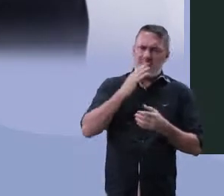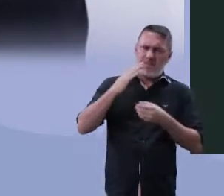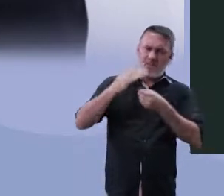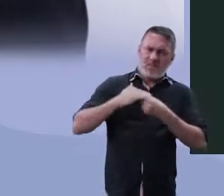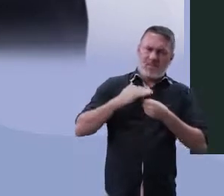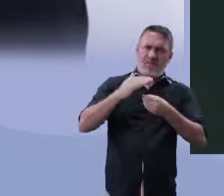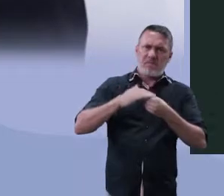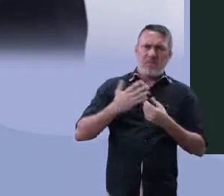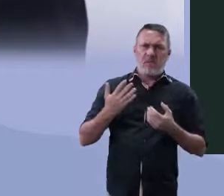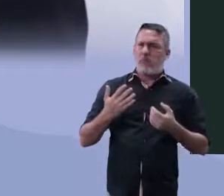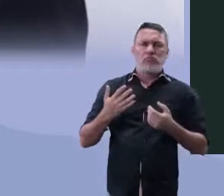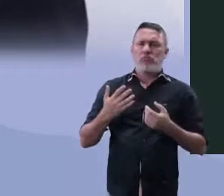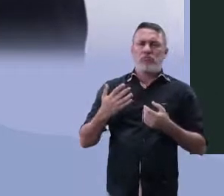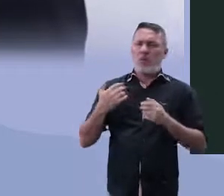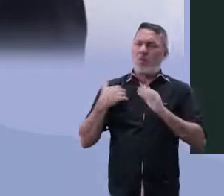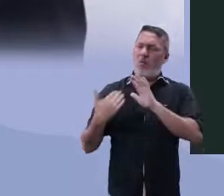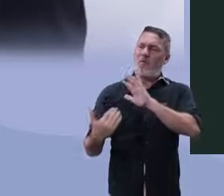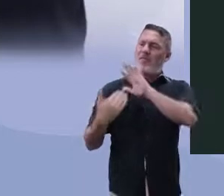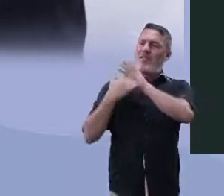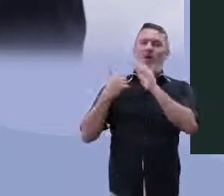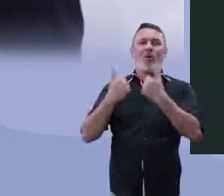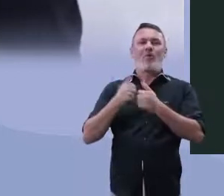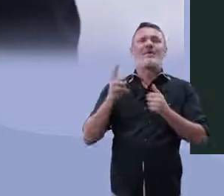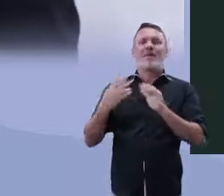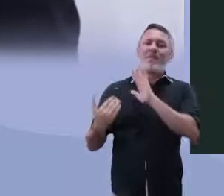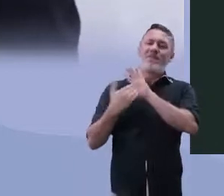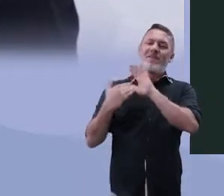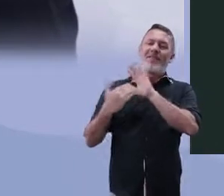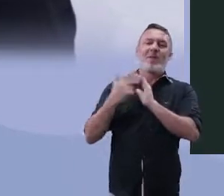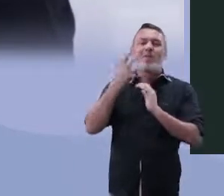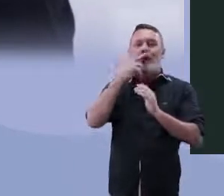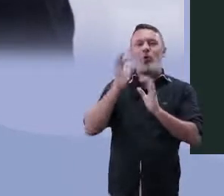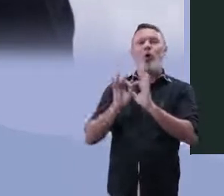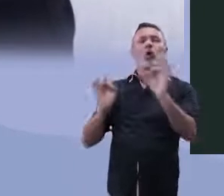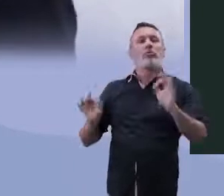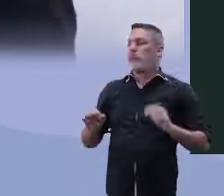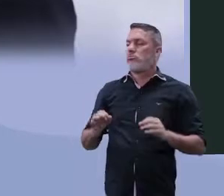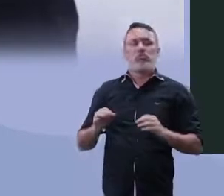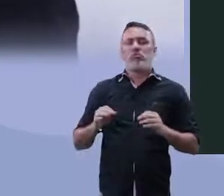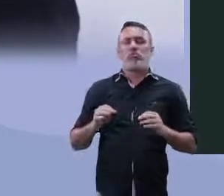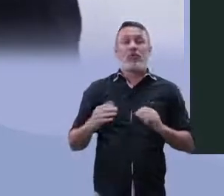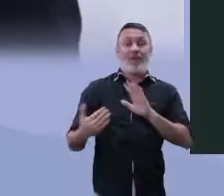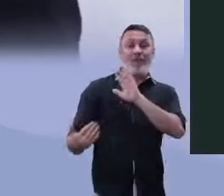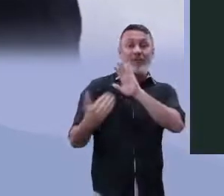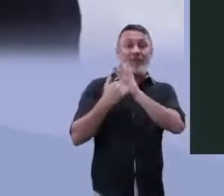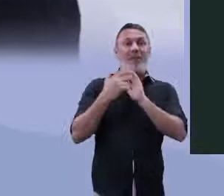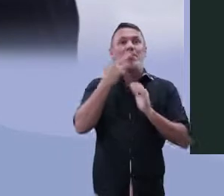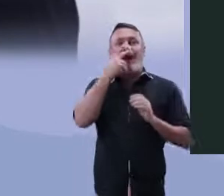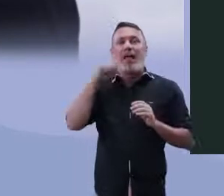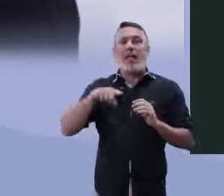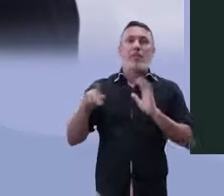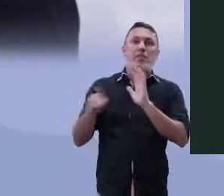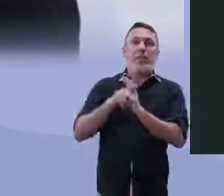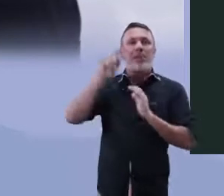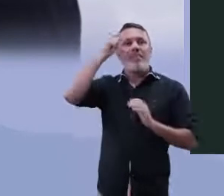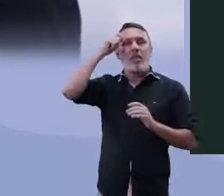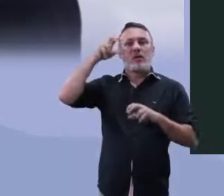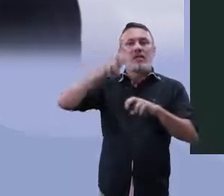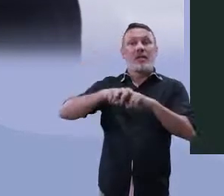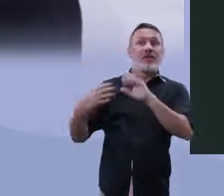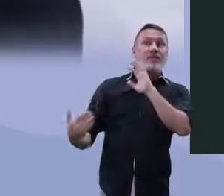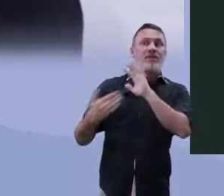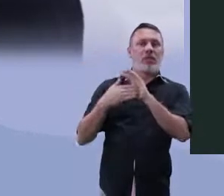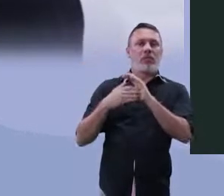esse sistema de segregação racial com um simples gesto. Não, eu me recuso a sentar no fundo do ônibus, que era um lugar destinado à população